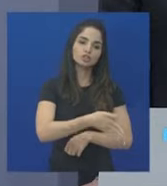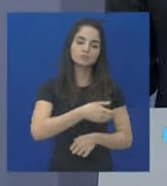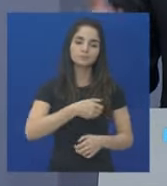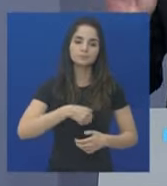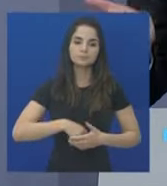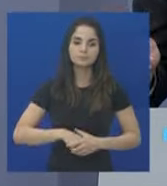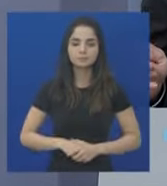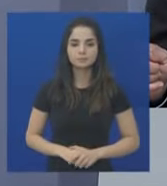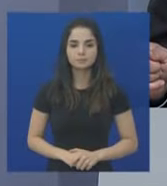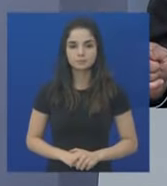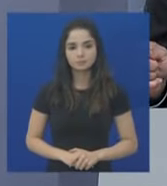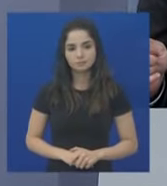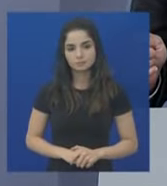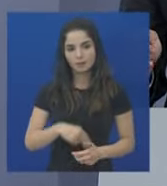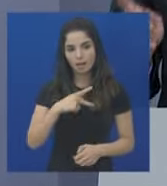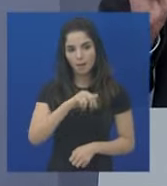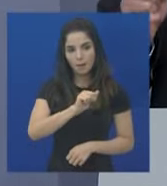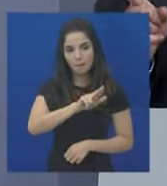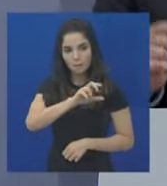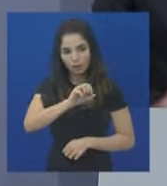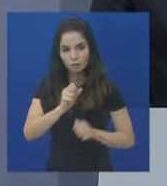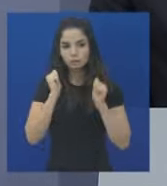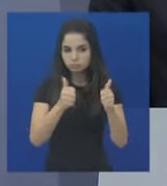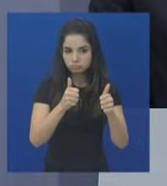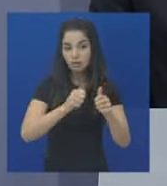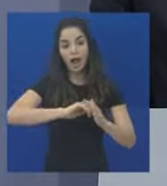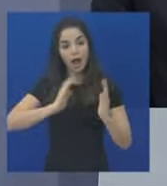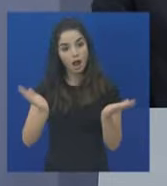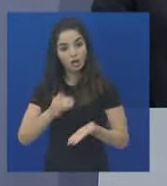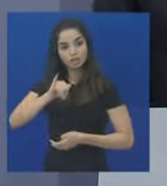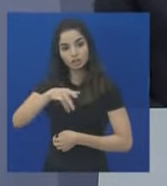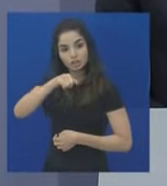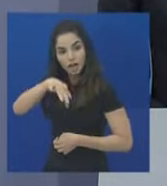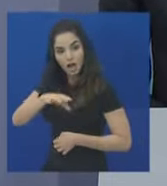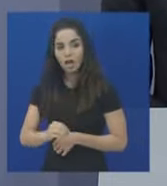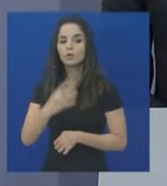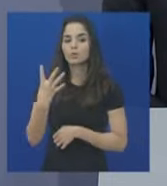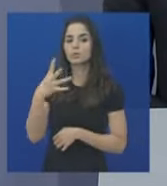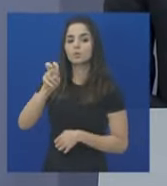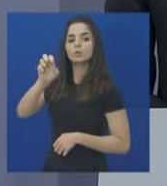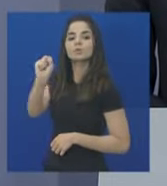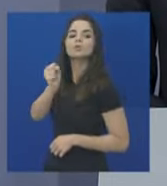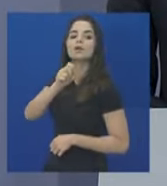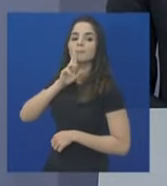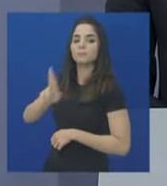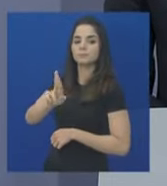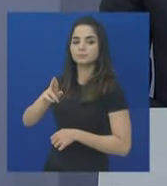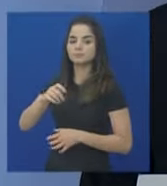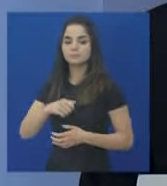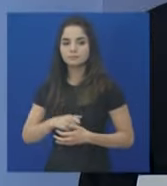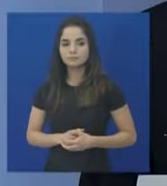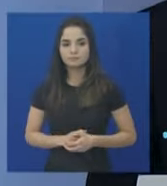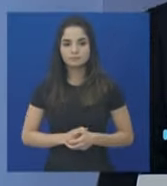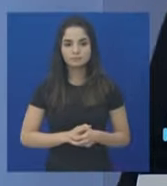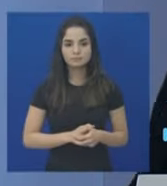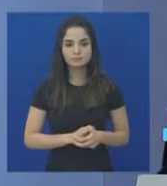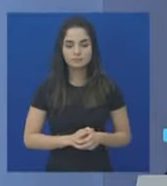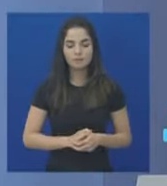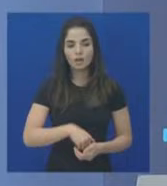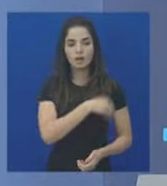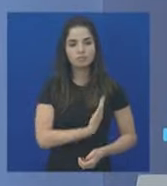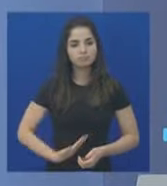Obrigado, candidato Paulo César. Candidato Jânio, a partir de agora o senhor tem 45 segundos para a réplica. O